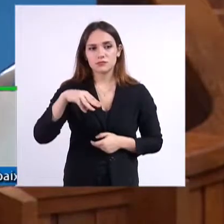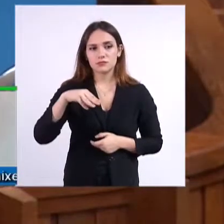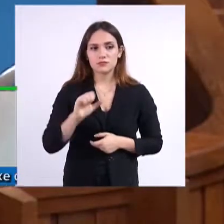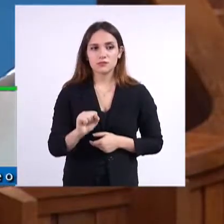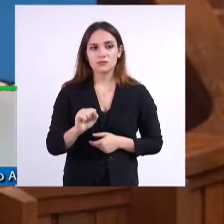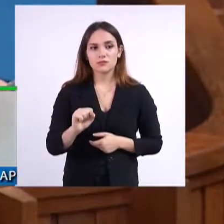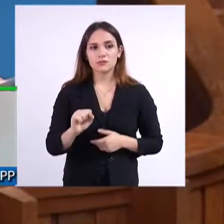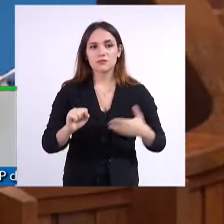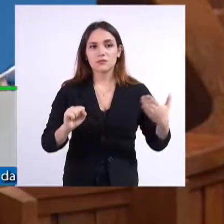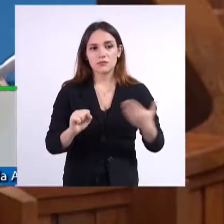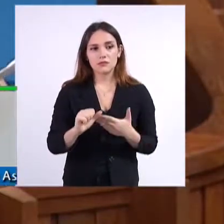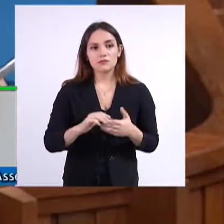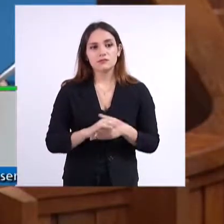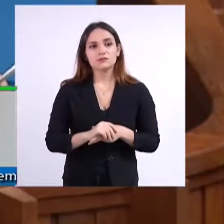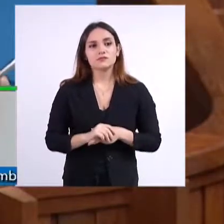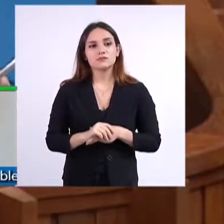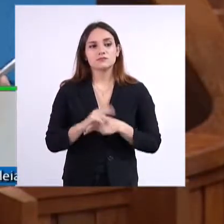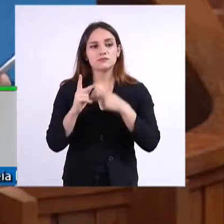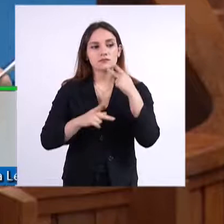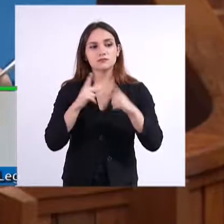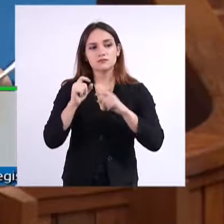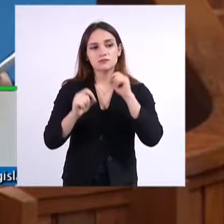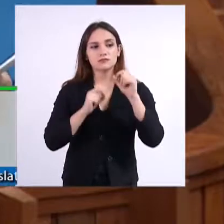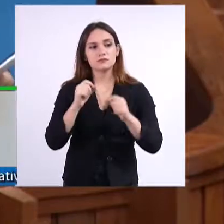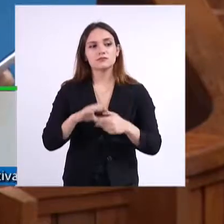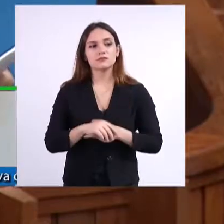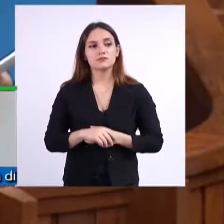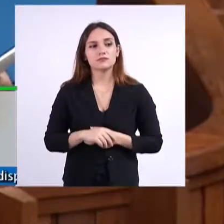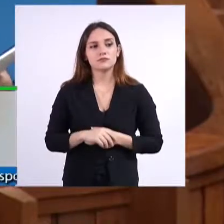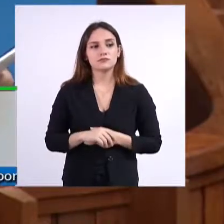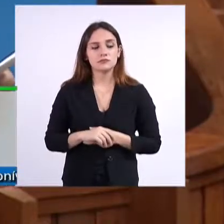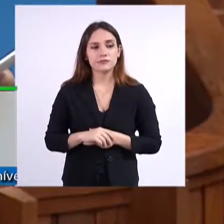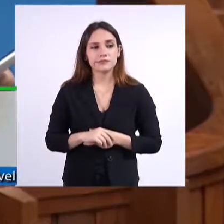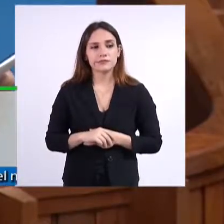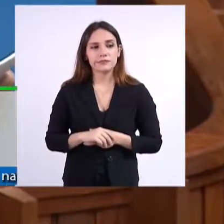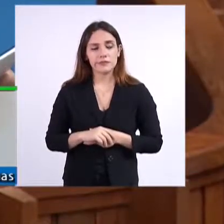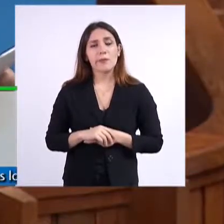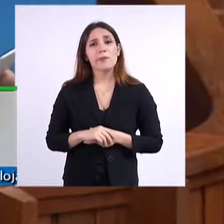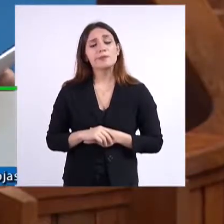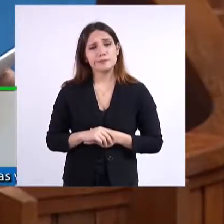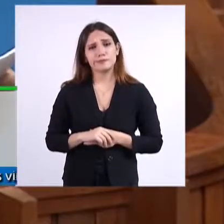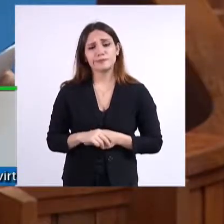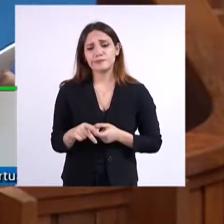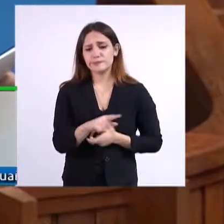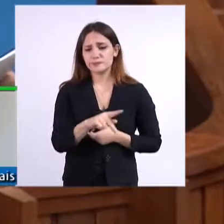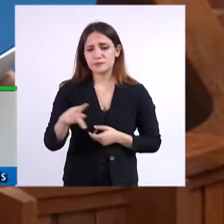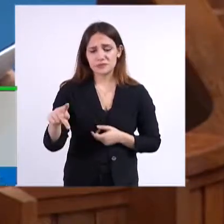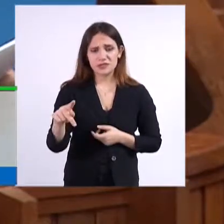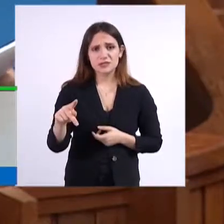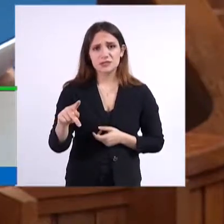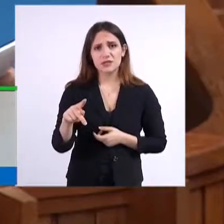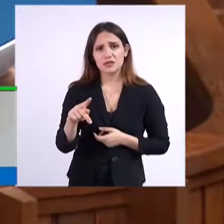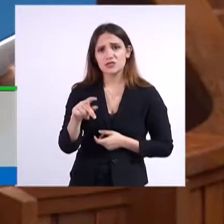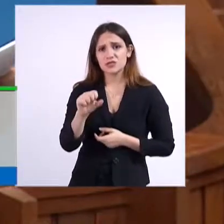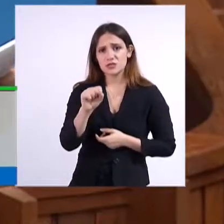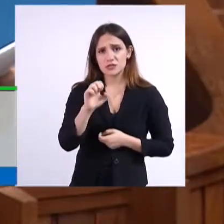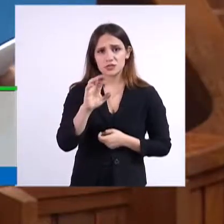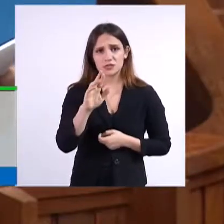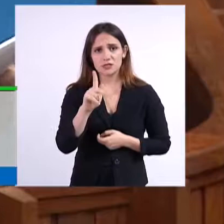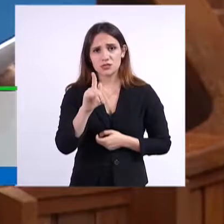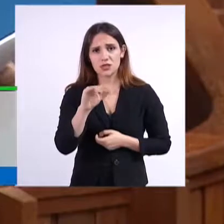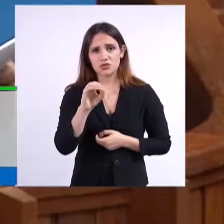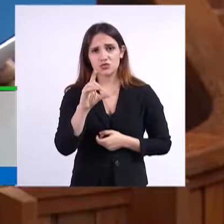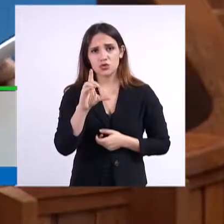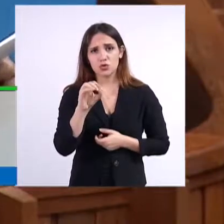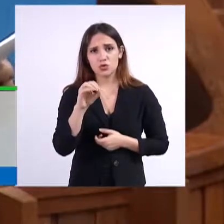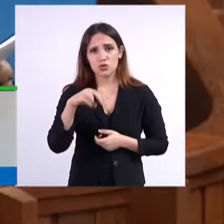nessa reunião onde participou a ANEEL, dizendo o seguinte: para o presidente da Federação da Indústria, Sérgio Longue, está muito